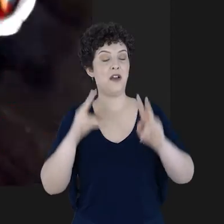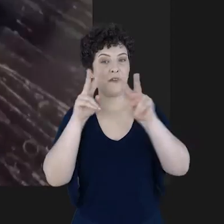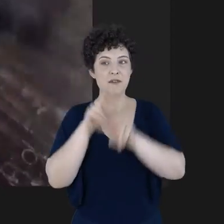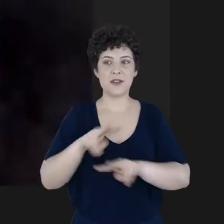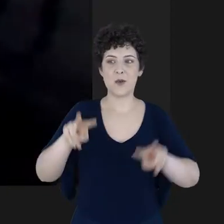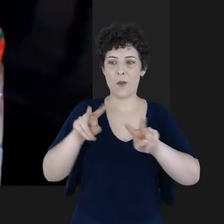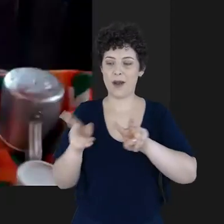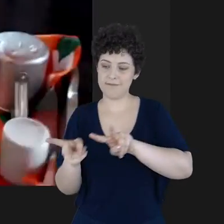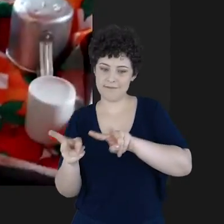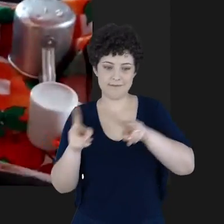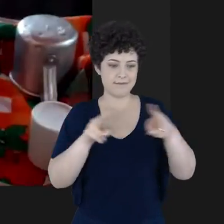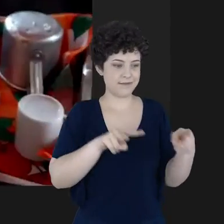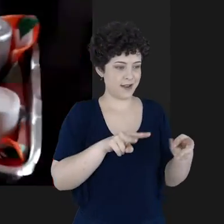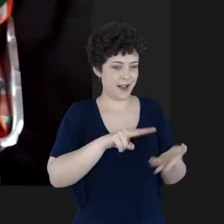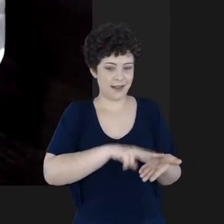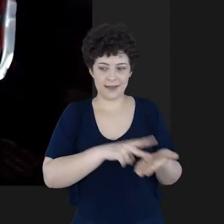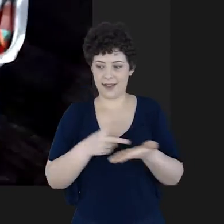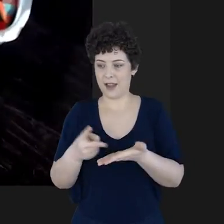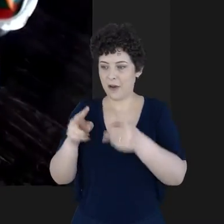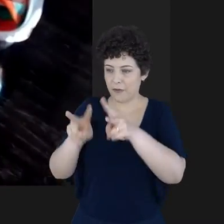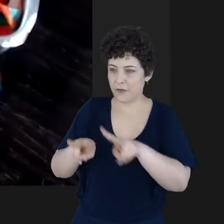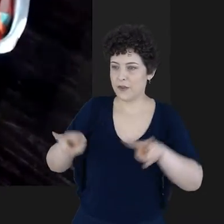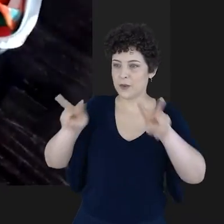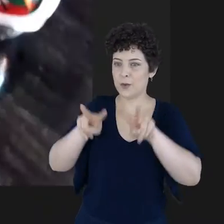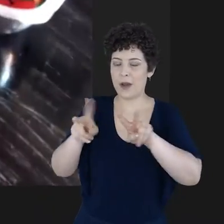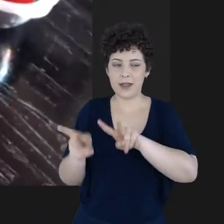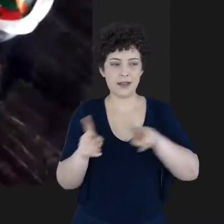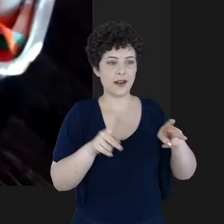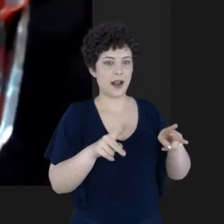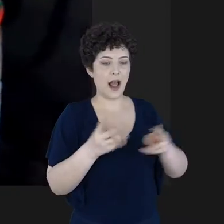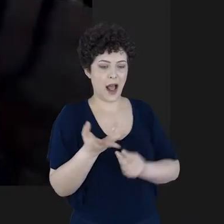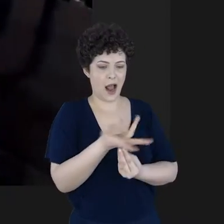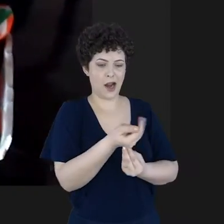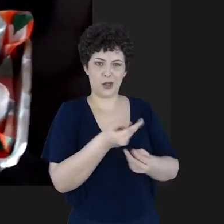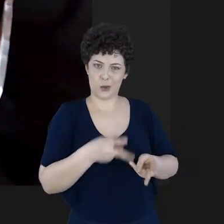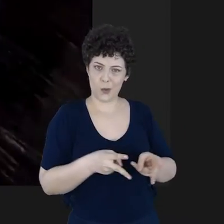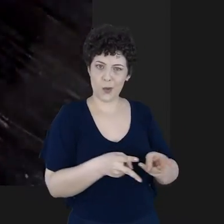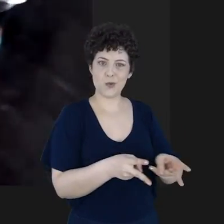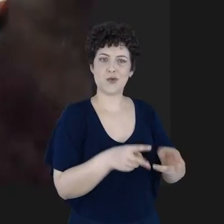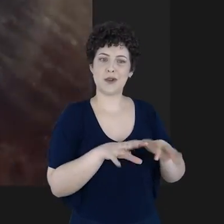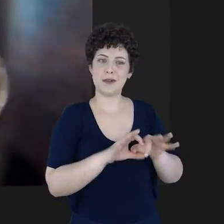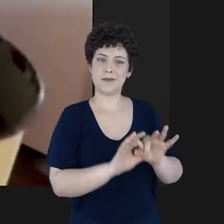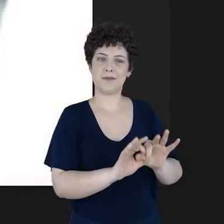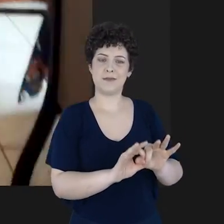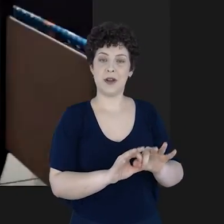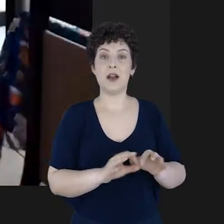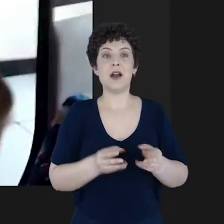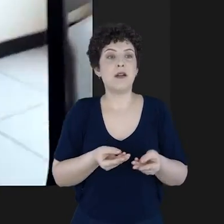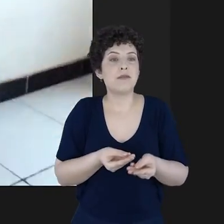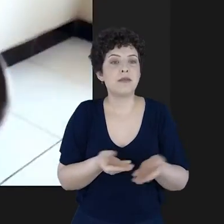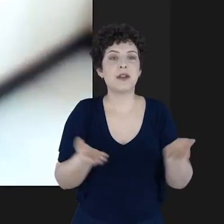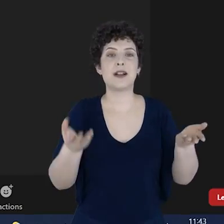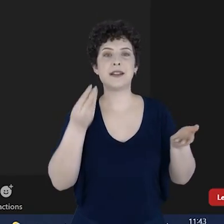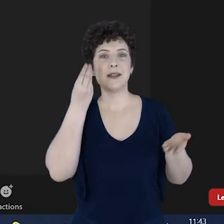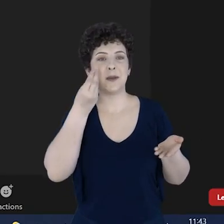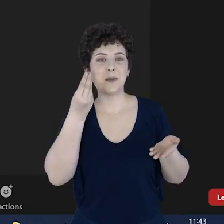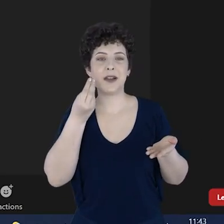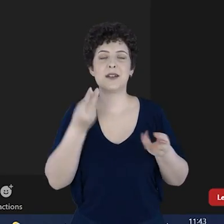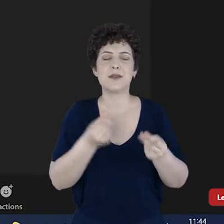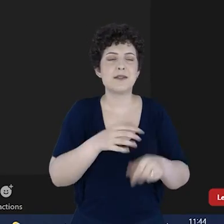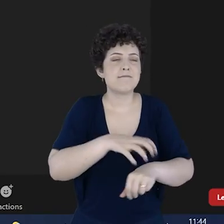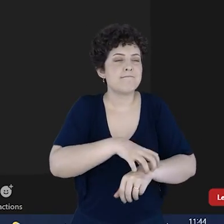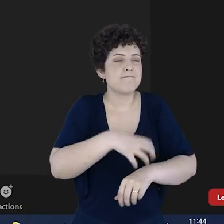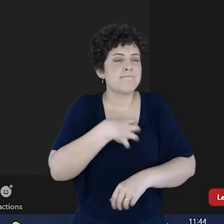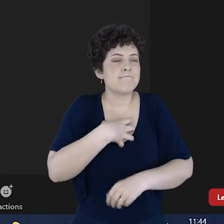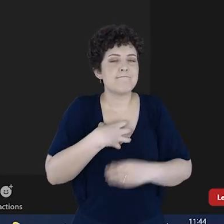visual. Traduzimos em palavras o que é visível sem deixar de fazer a arte. Uma xícara de café. Buscamos levar ao público